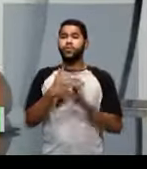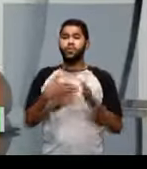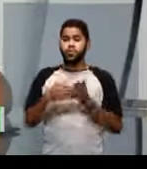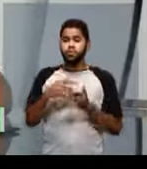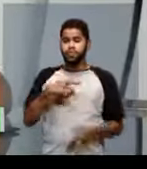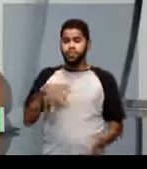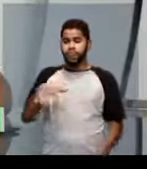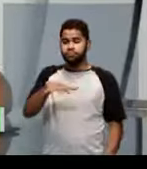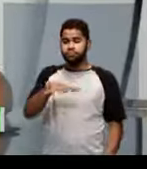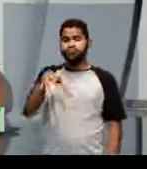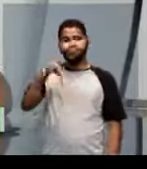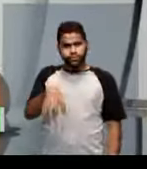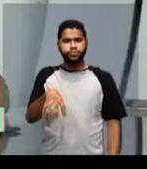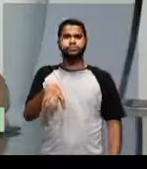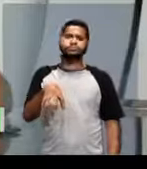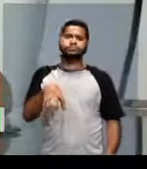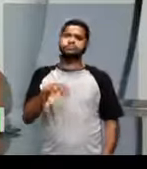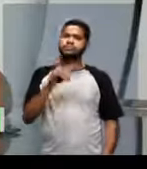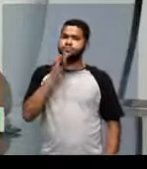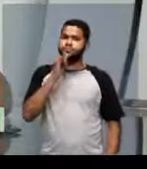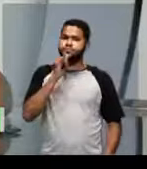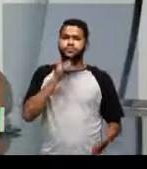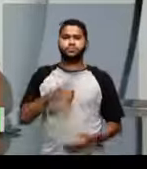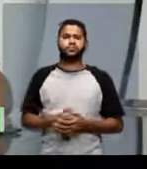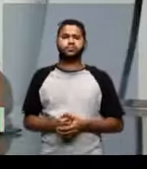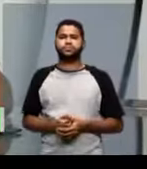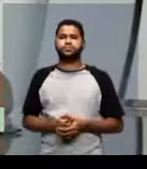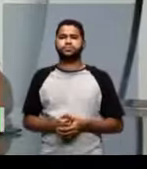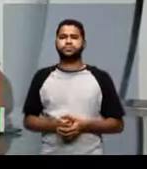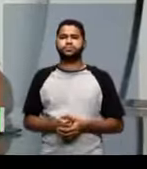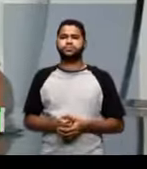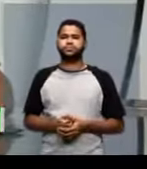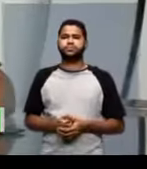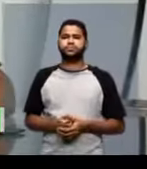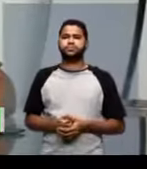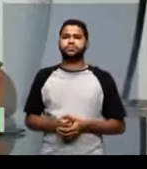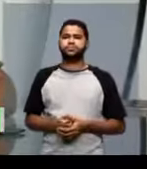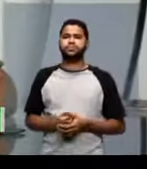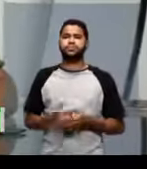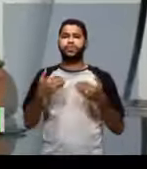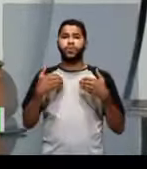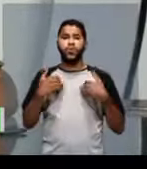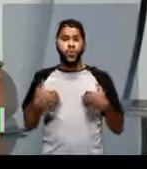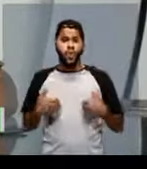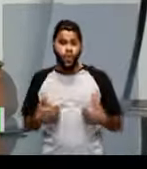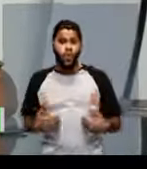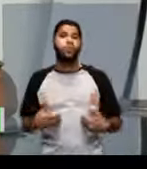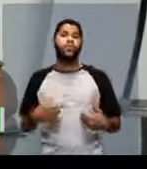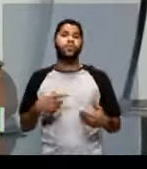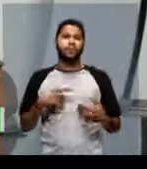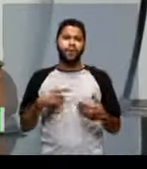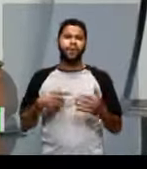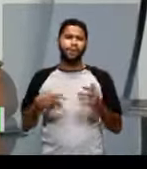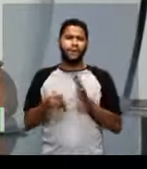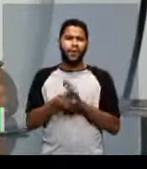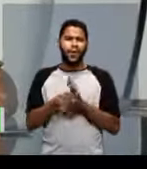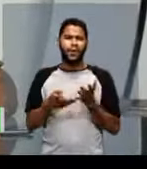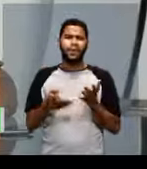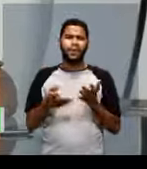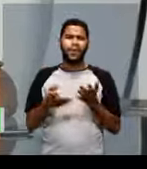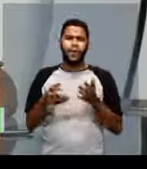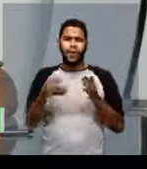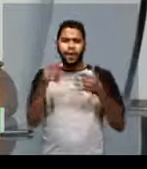lugar no espaço. Então, os corpos que têm matéria, a matéria tem as suas propriedades específicas, né? Ela tem as